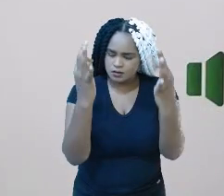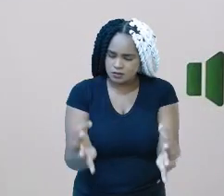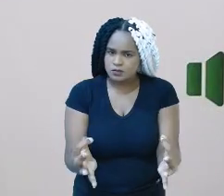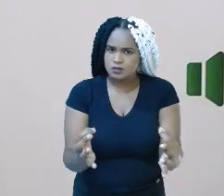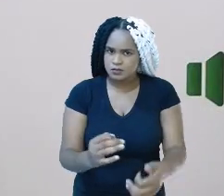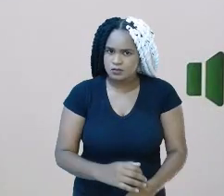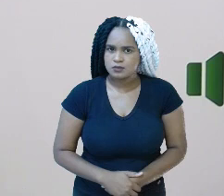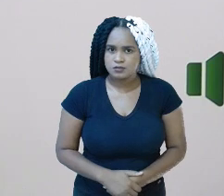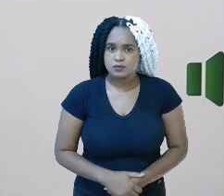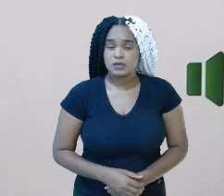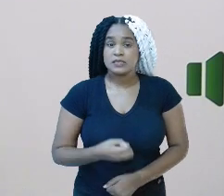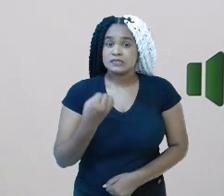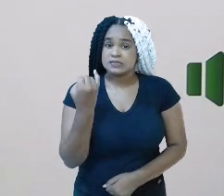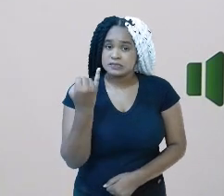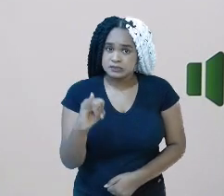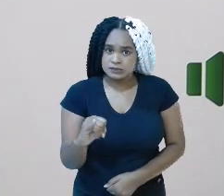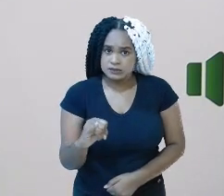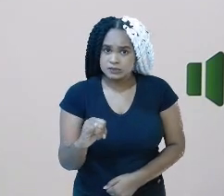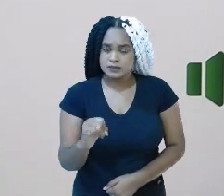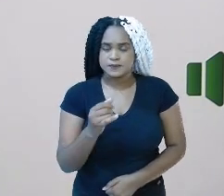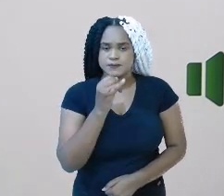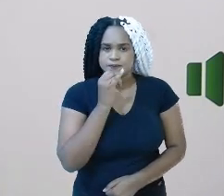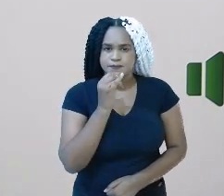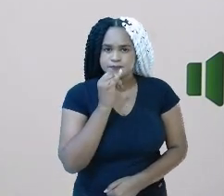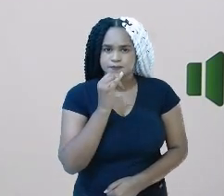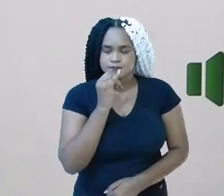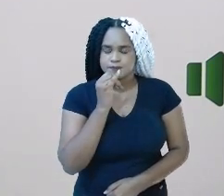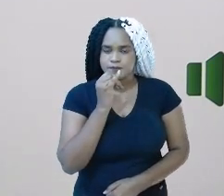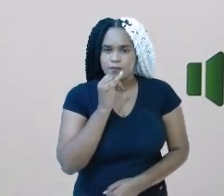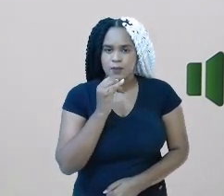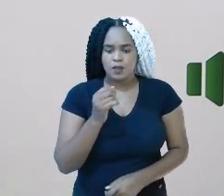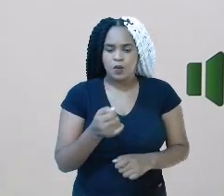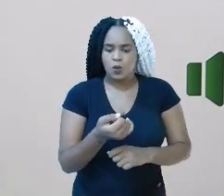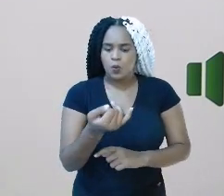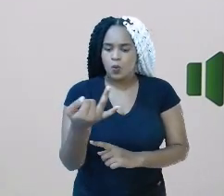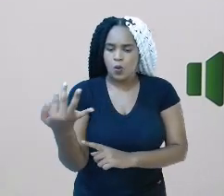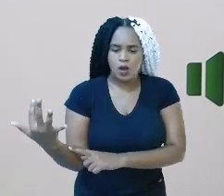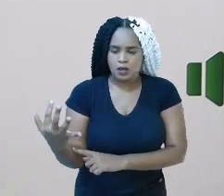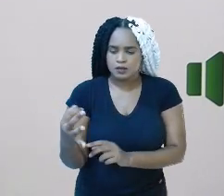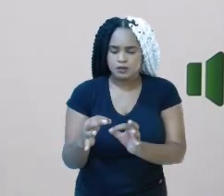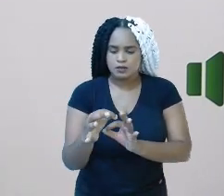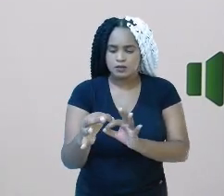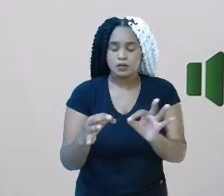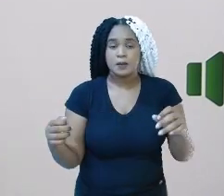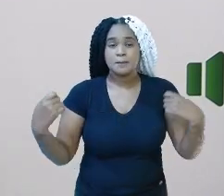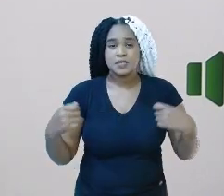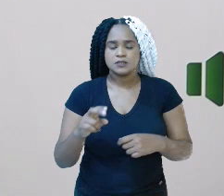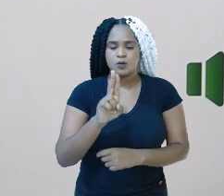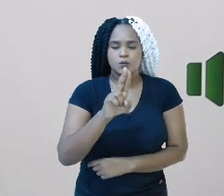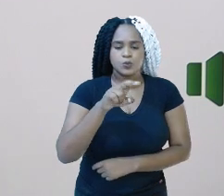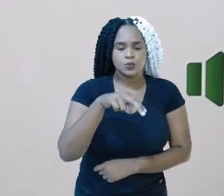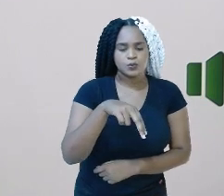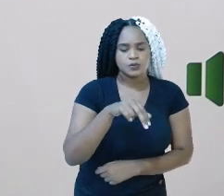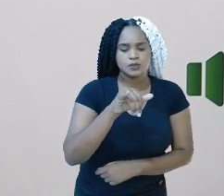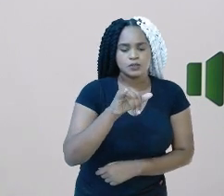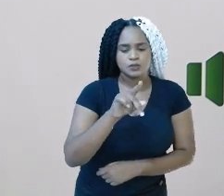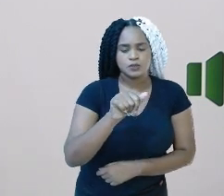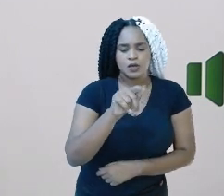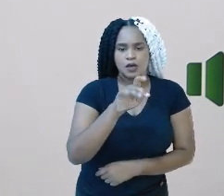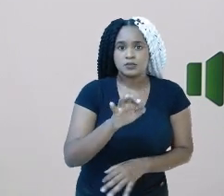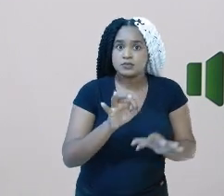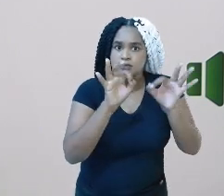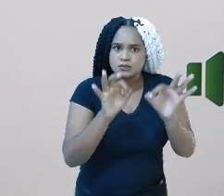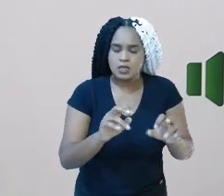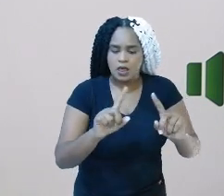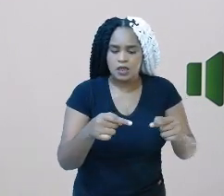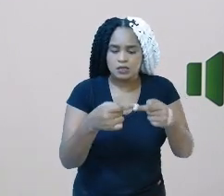ano. Quando eu vou fazer a medição de grandeza, eu preciso saber a minha unidade, saber que unidade de medida eu vou usar